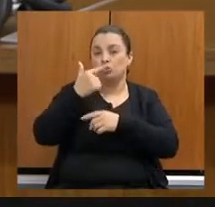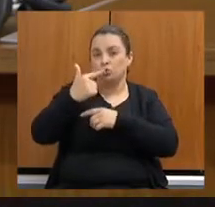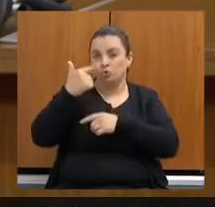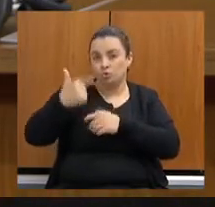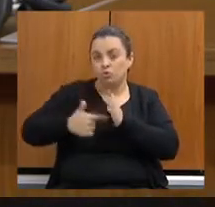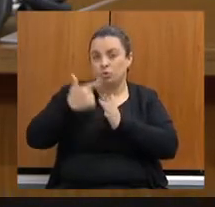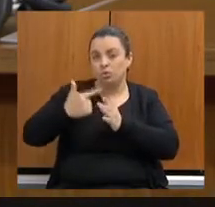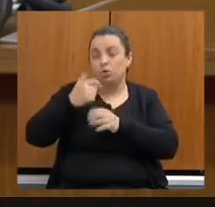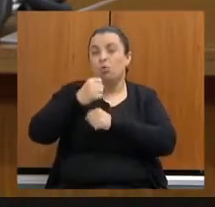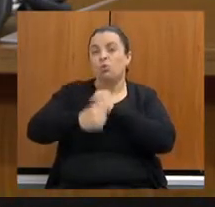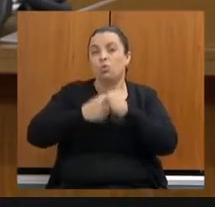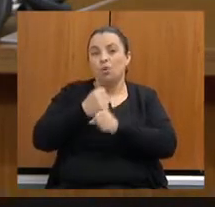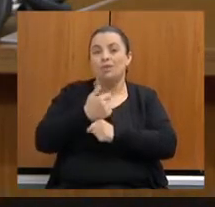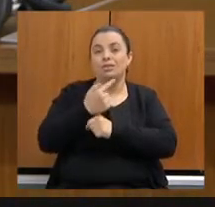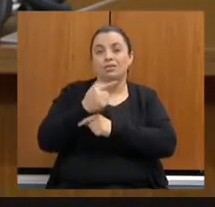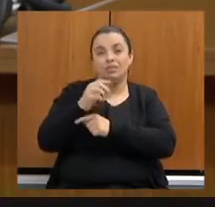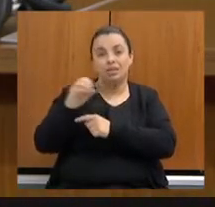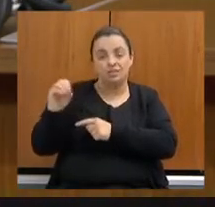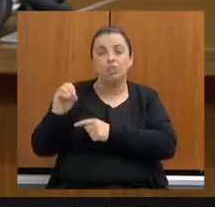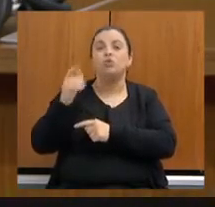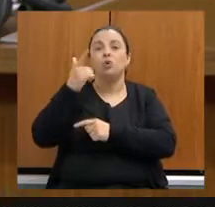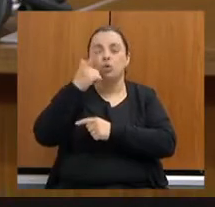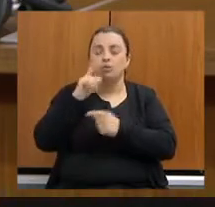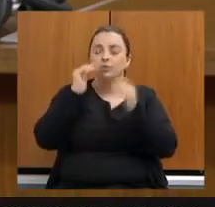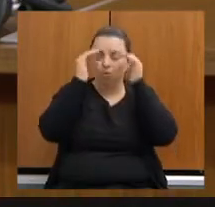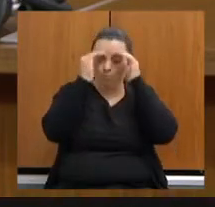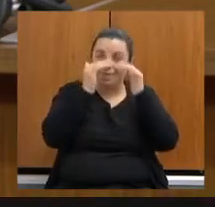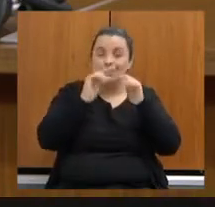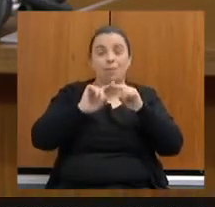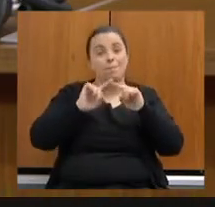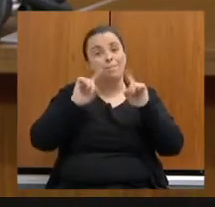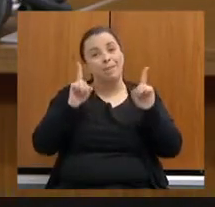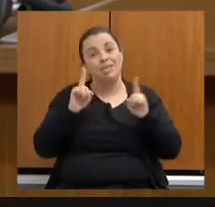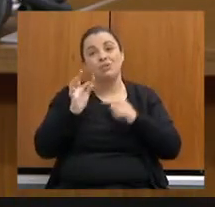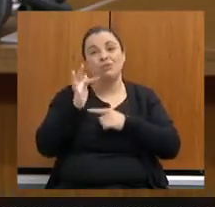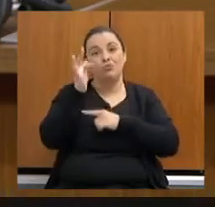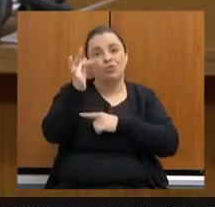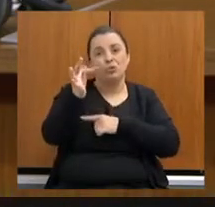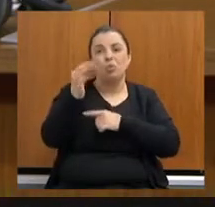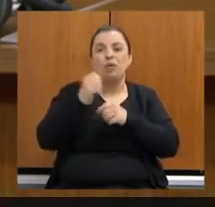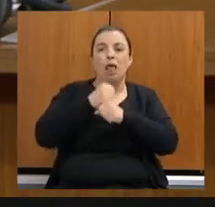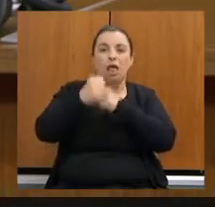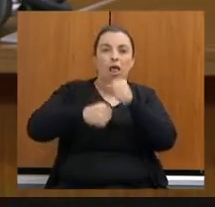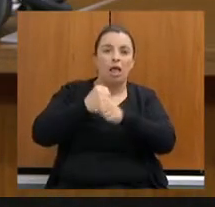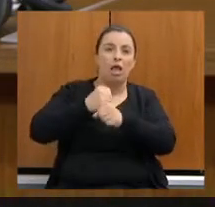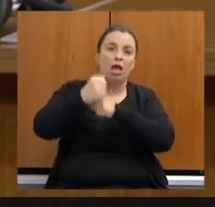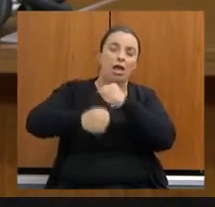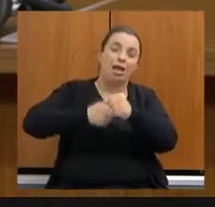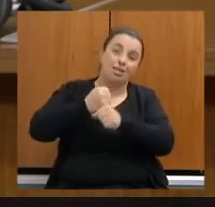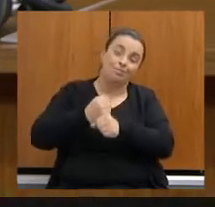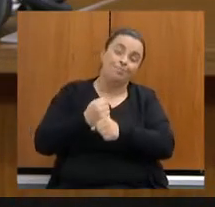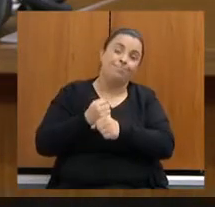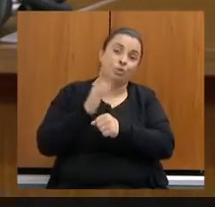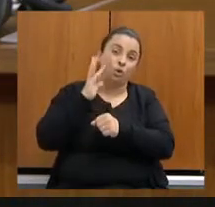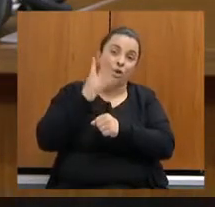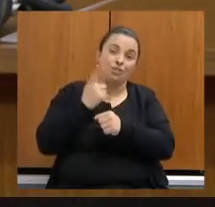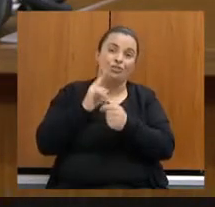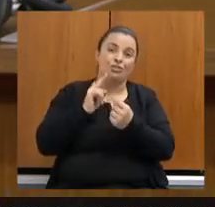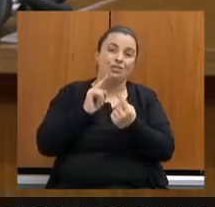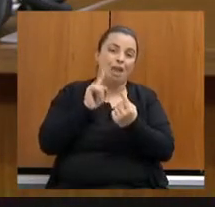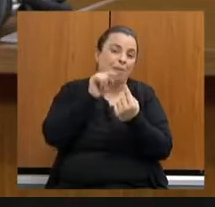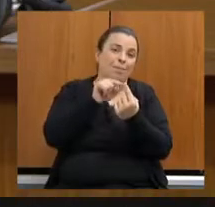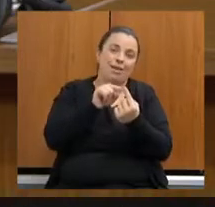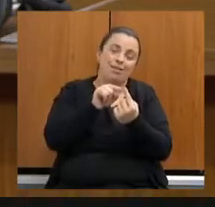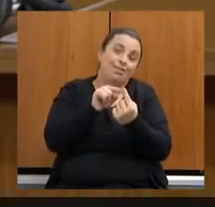exatamente por causa pandemia conseguimos atingir mas para os próximos anos estamos aí numa